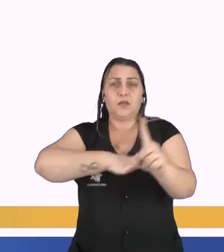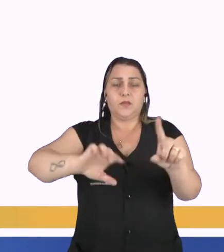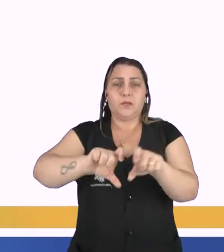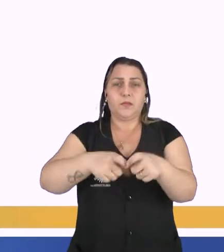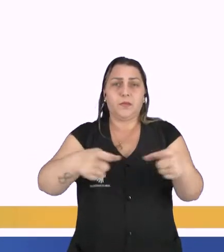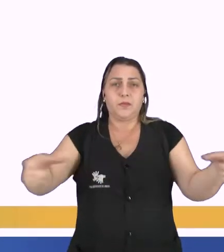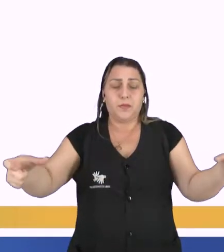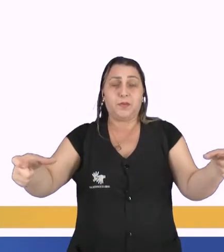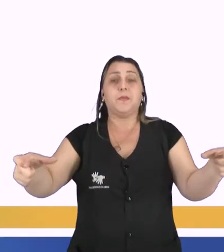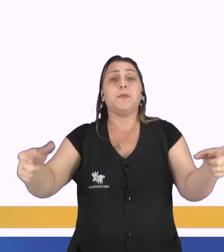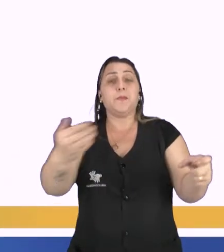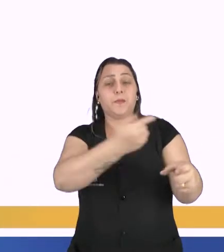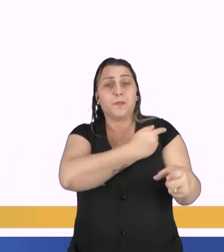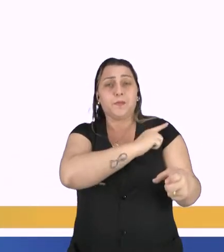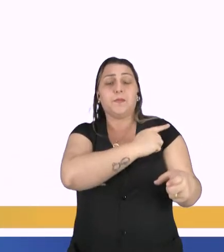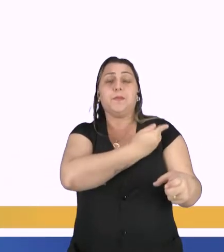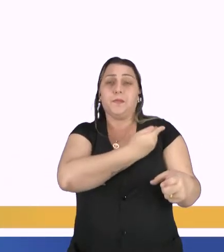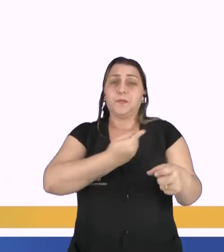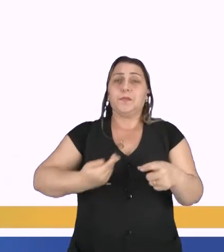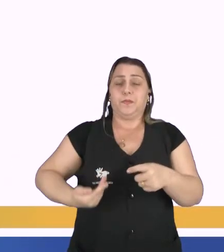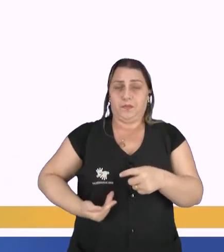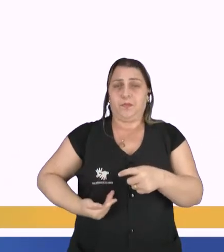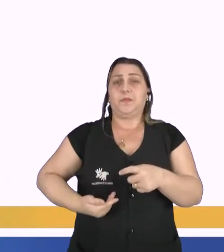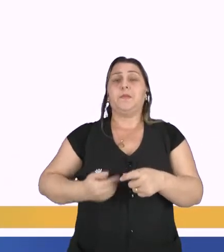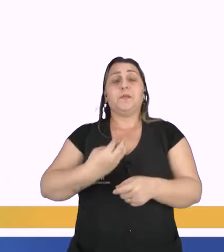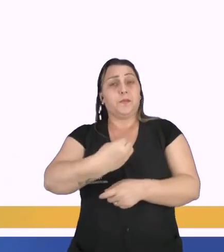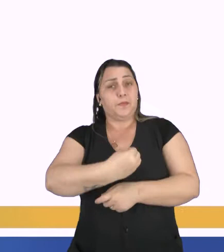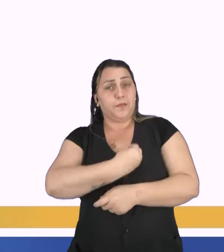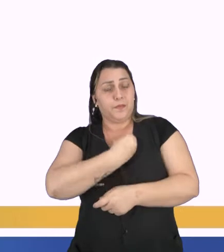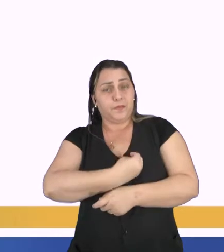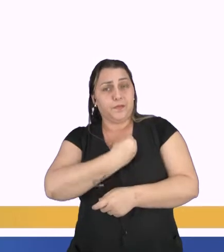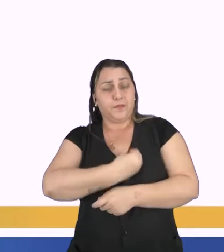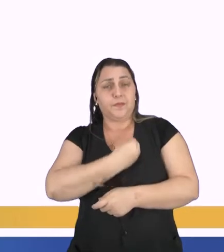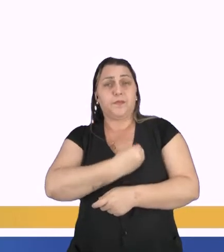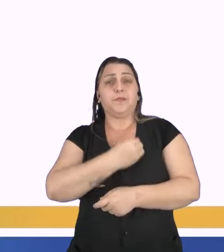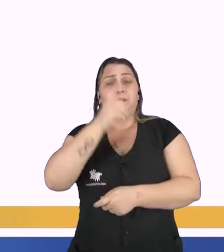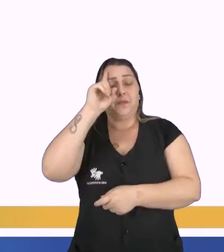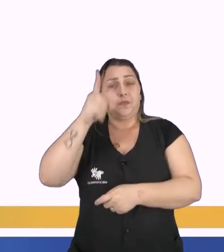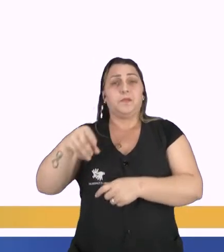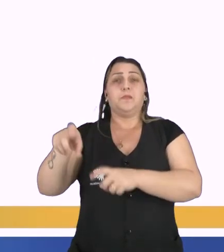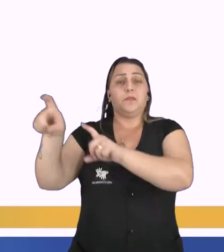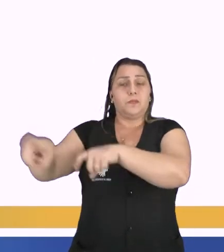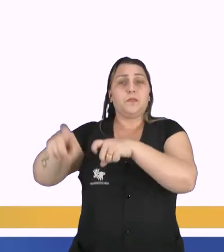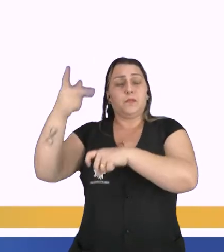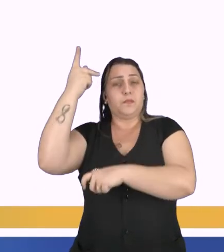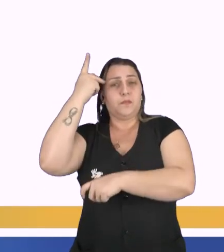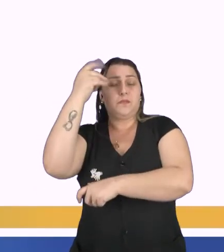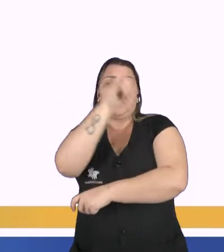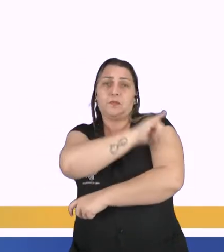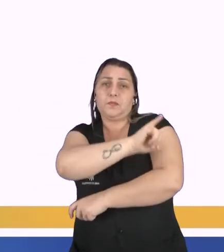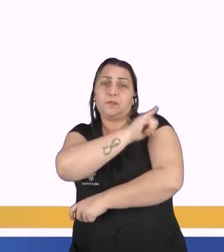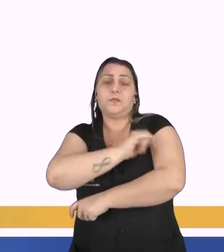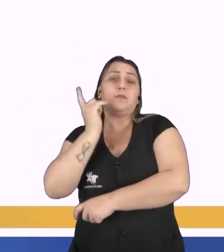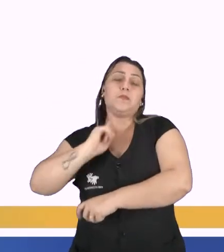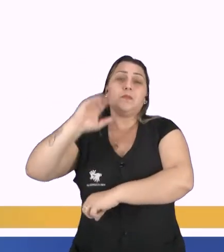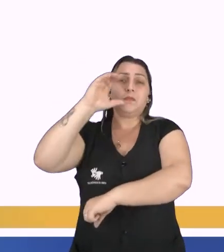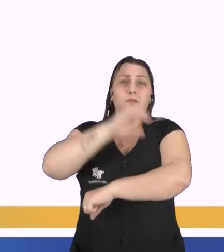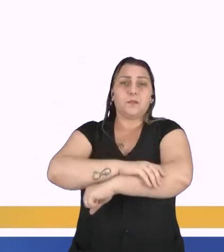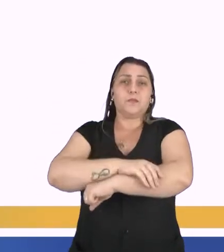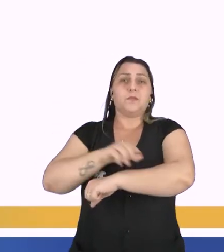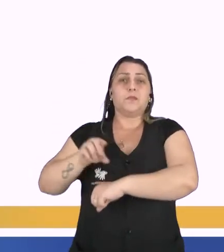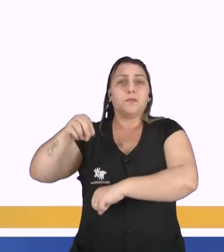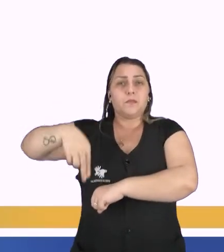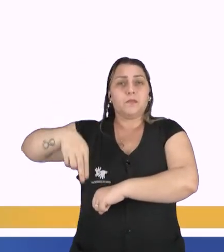o poder dos governantes, né, das províncias. E aí participavam os grandes proprietários rurais de São Paulo, Rio de Janeiro, Minas Gerais,